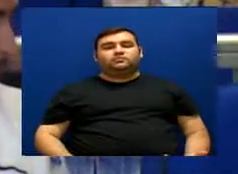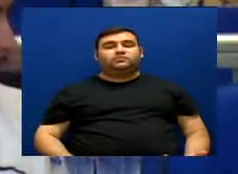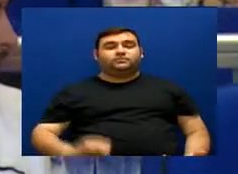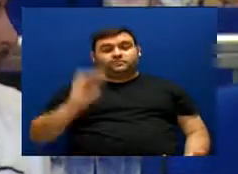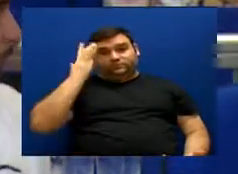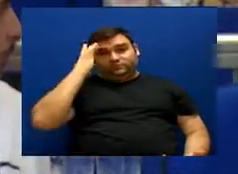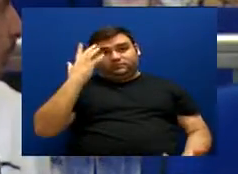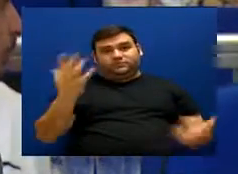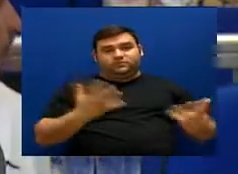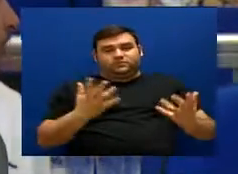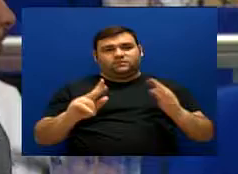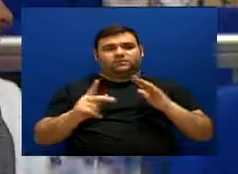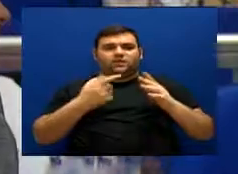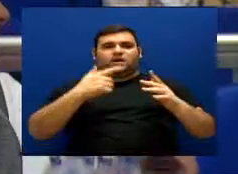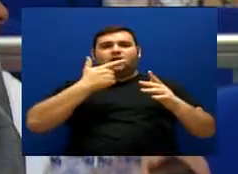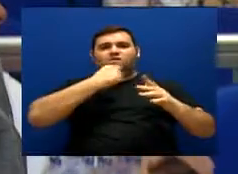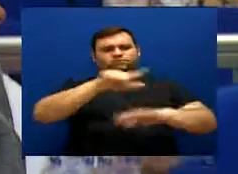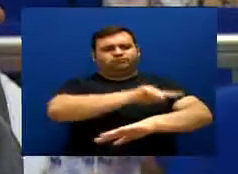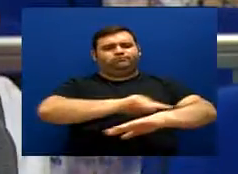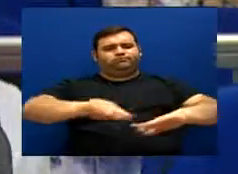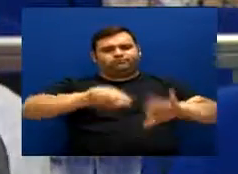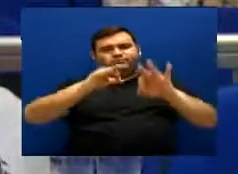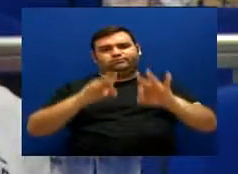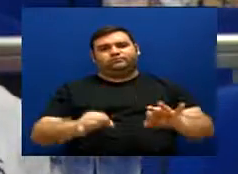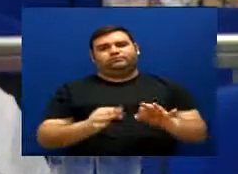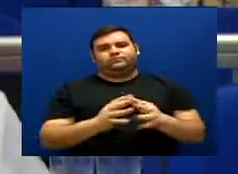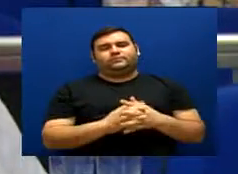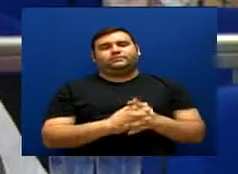acho que isso faz parte do cavalheirismo, de